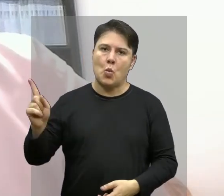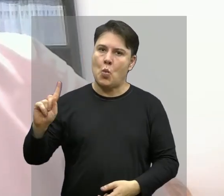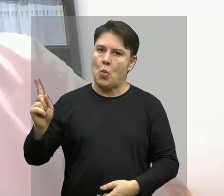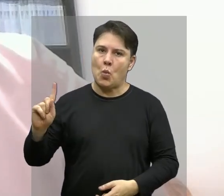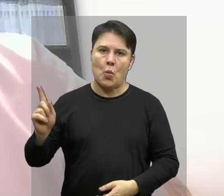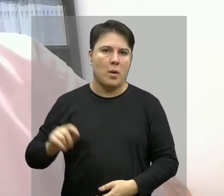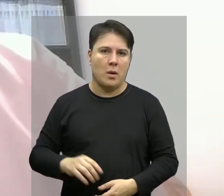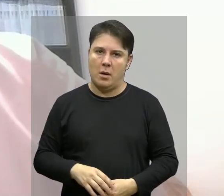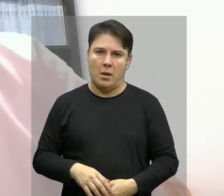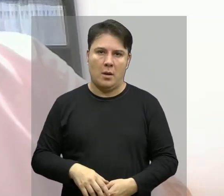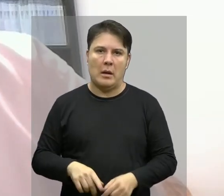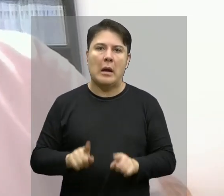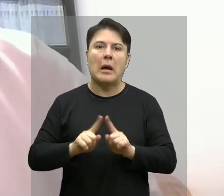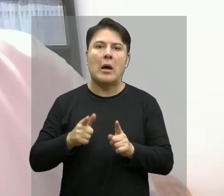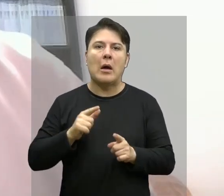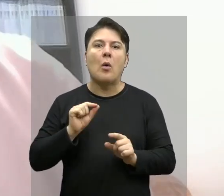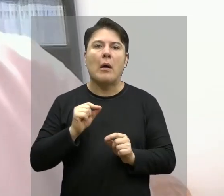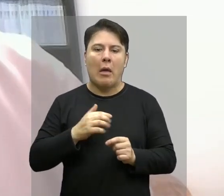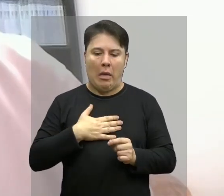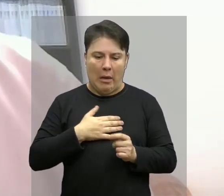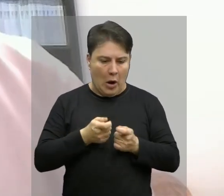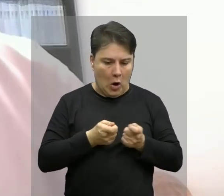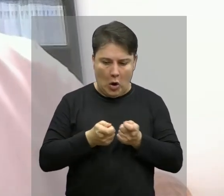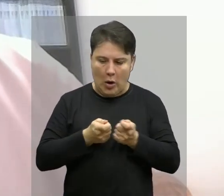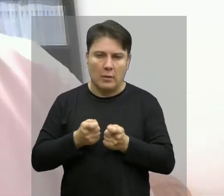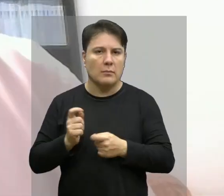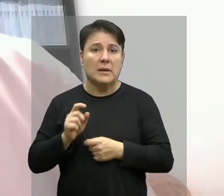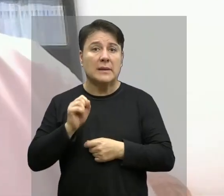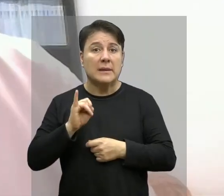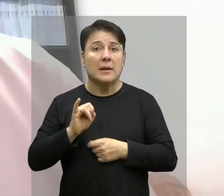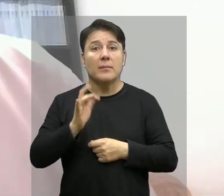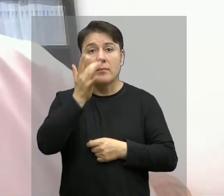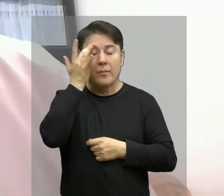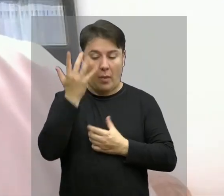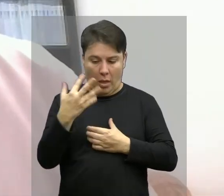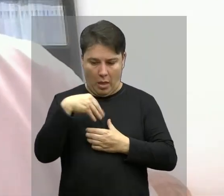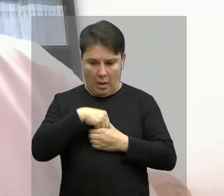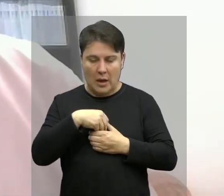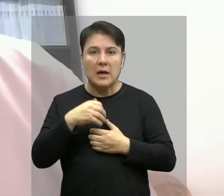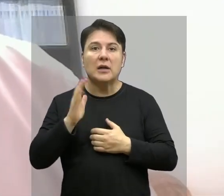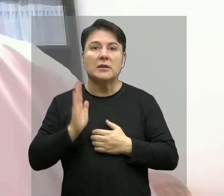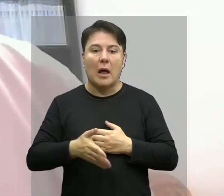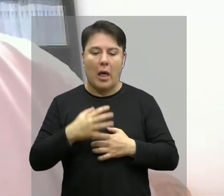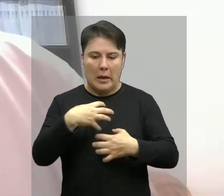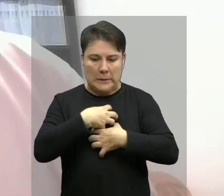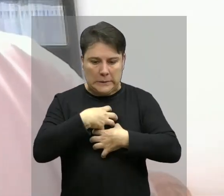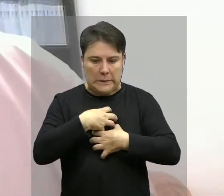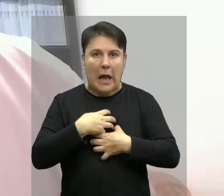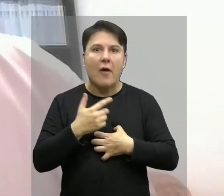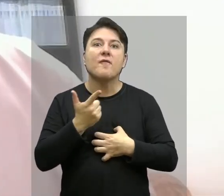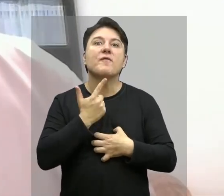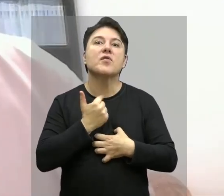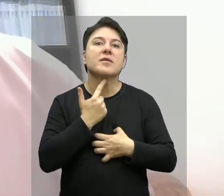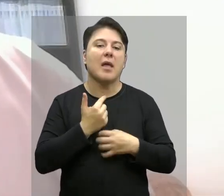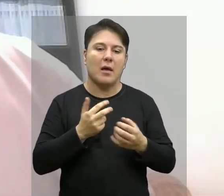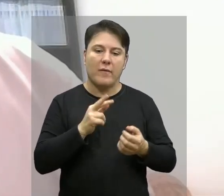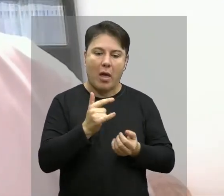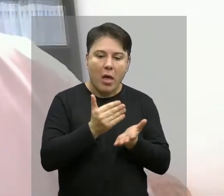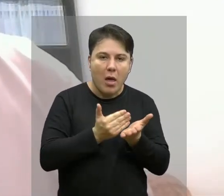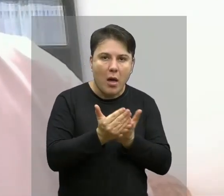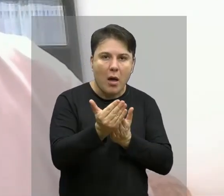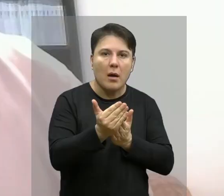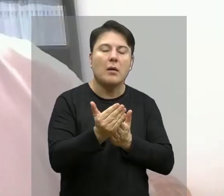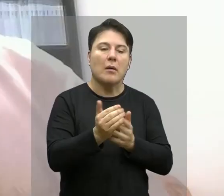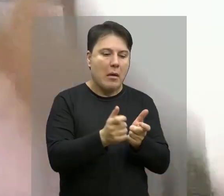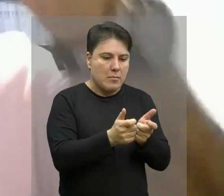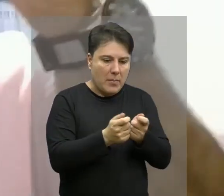Não existe como se controlar. Quem tiver a predisposição e dependendo da frequência e etc., a probabilidade de desenvolver o